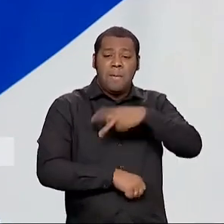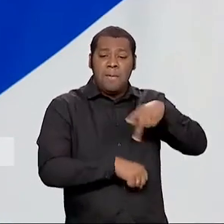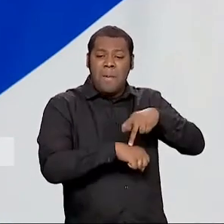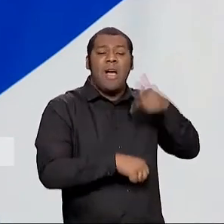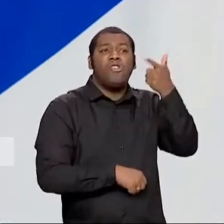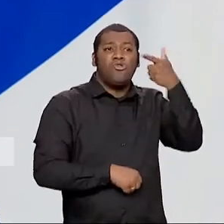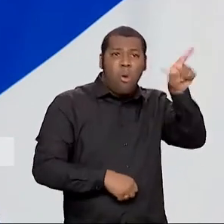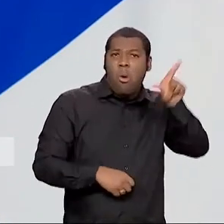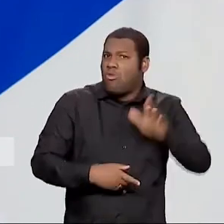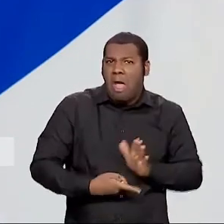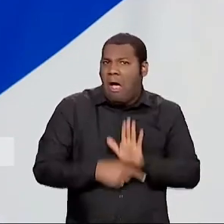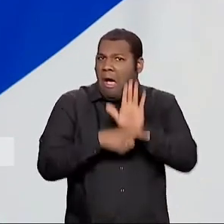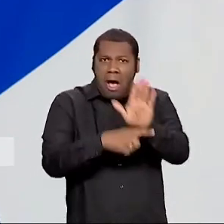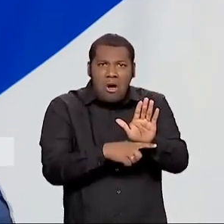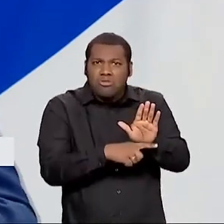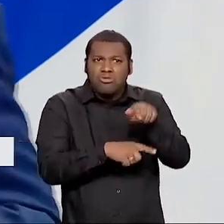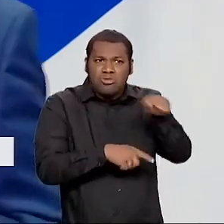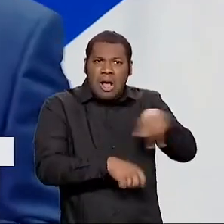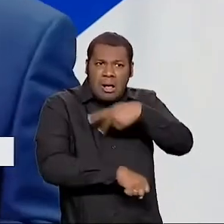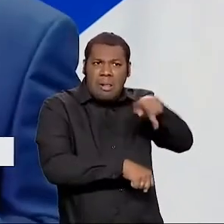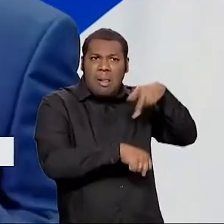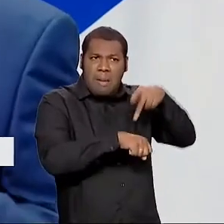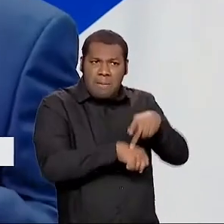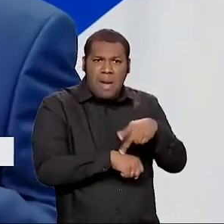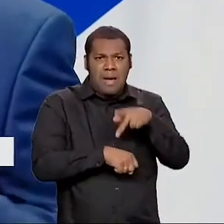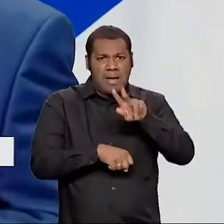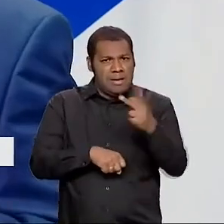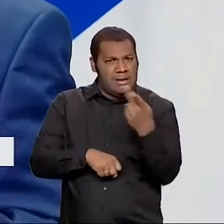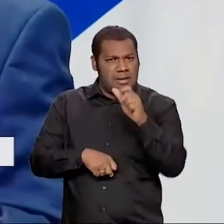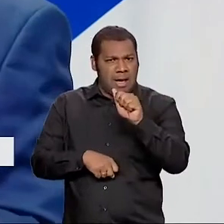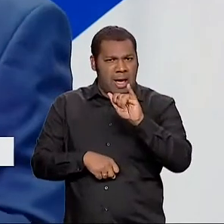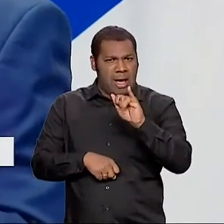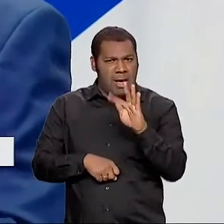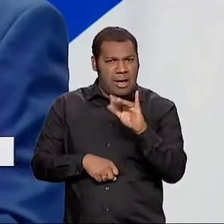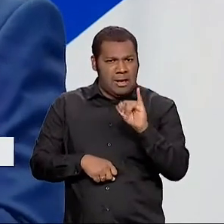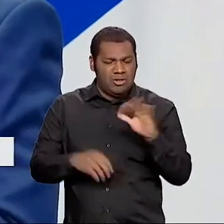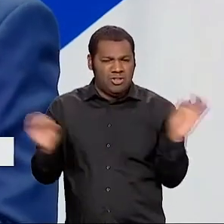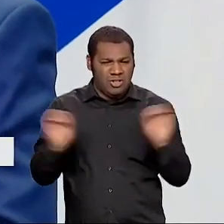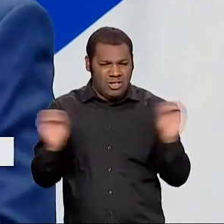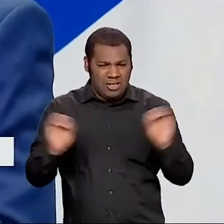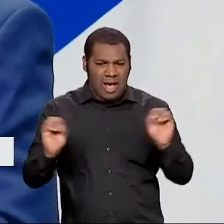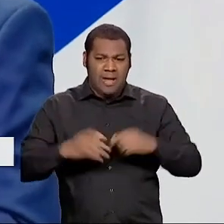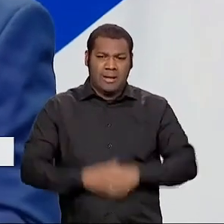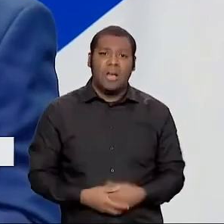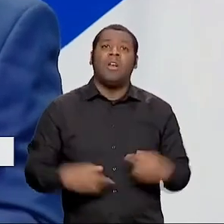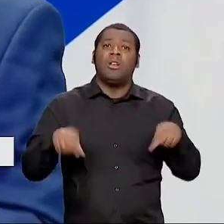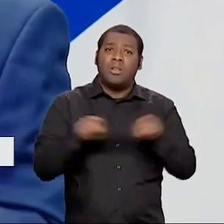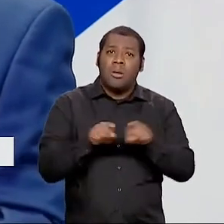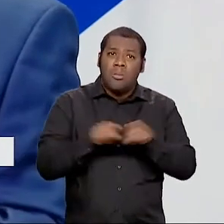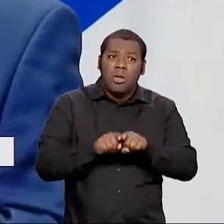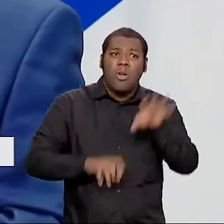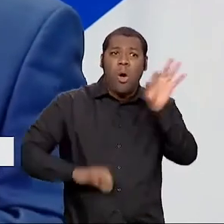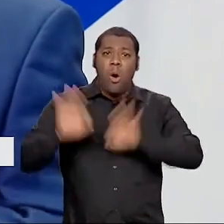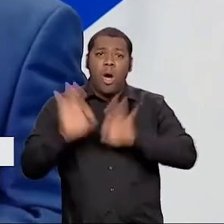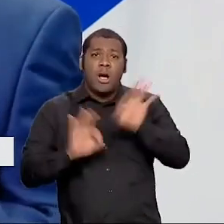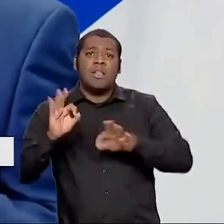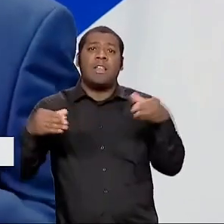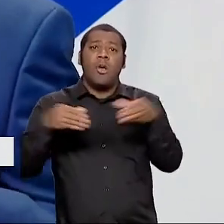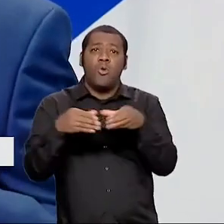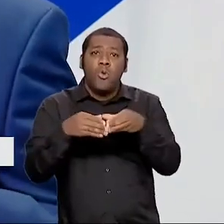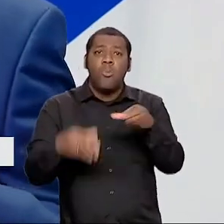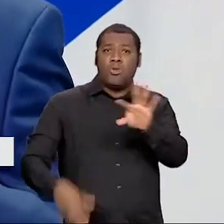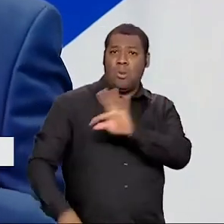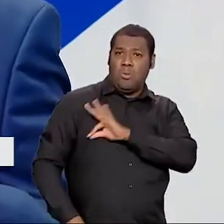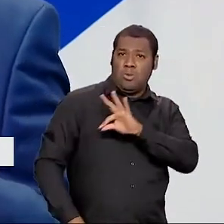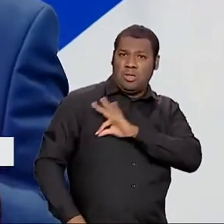contribuição, e sem ajuda financeira, e sem também ajuda para preparar um policiamento para o Haiti, porque no Haiti